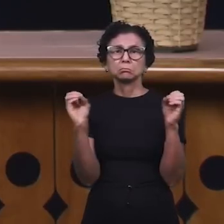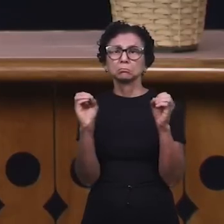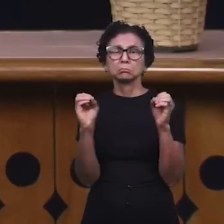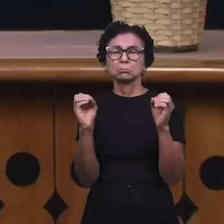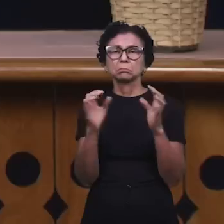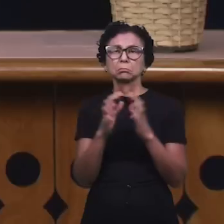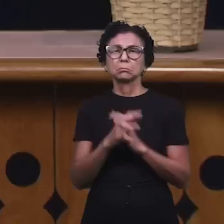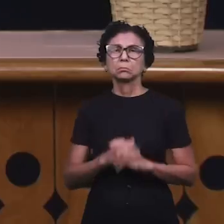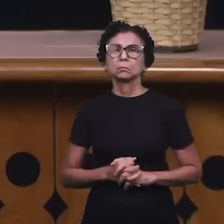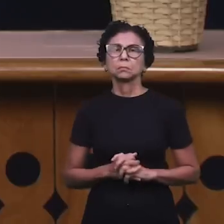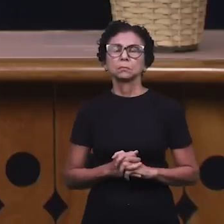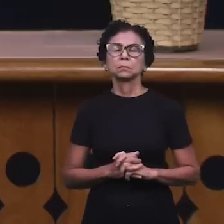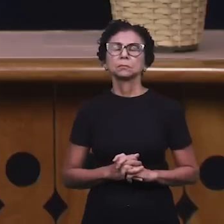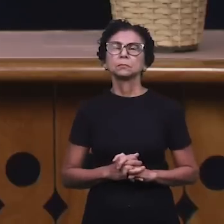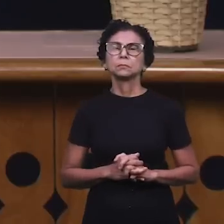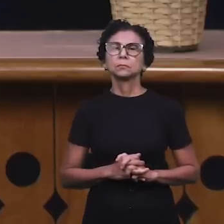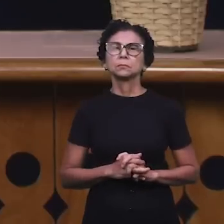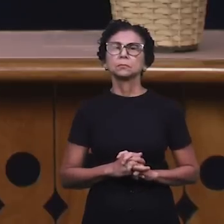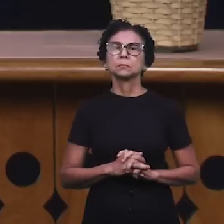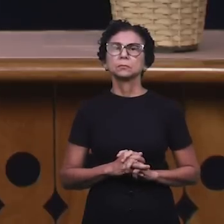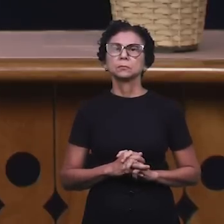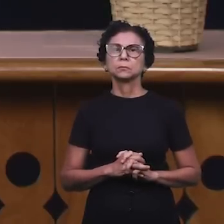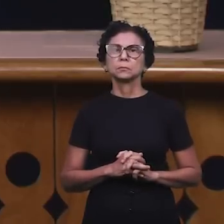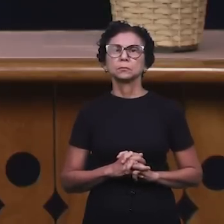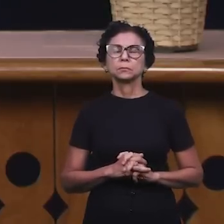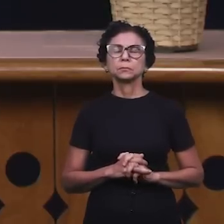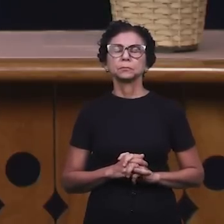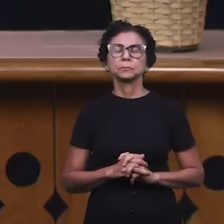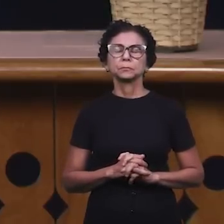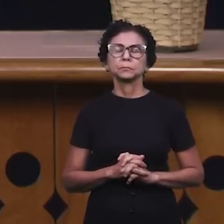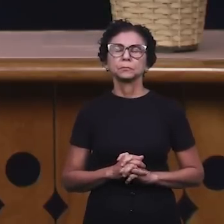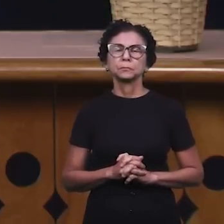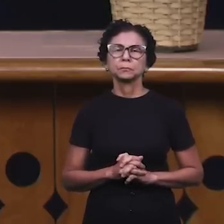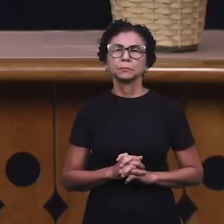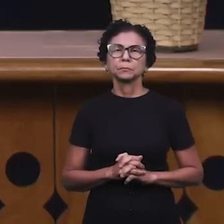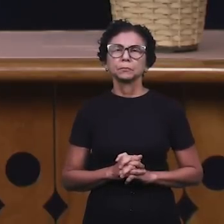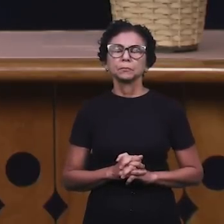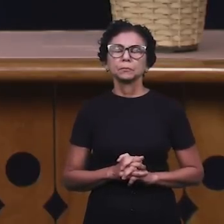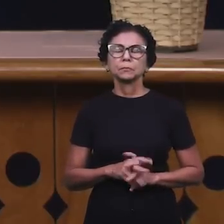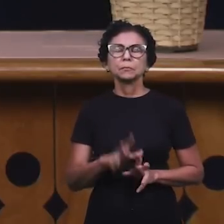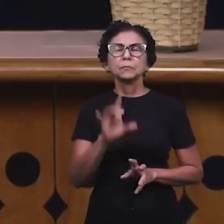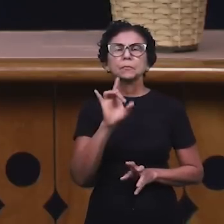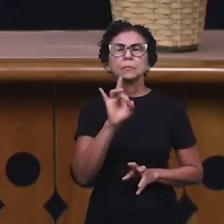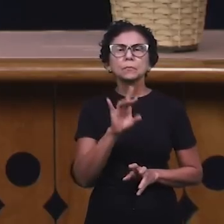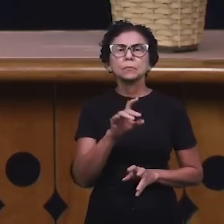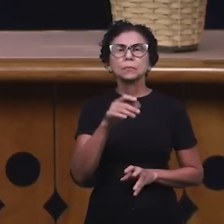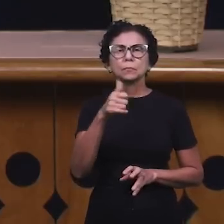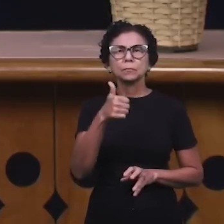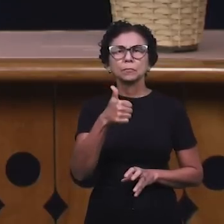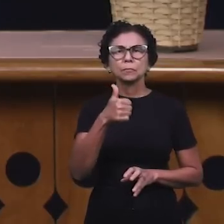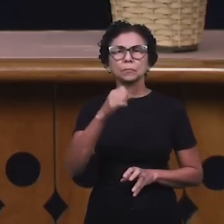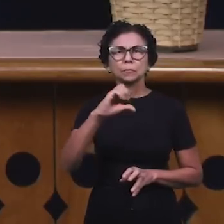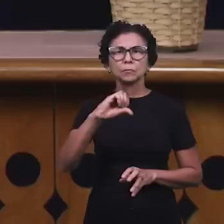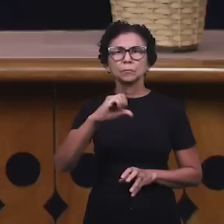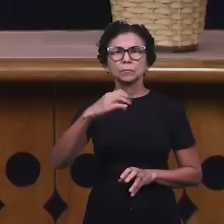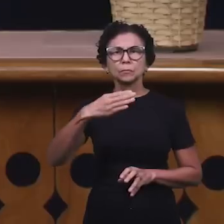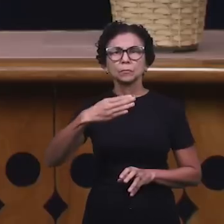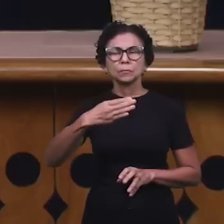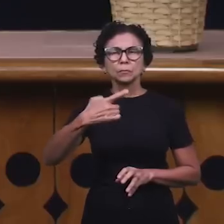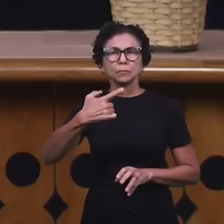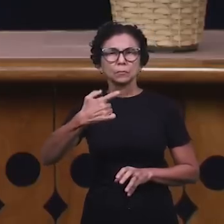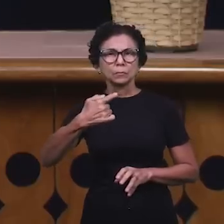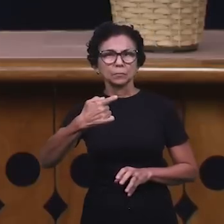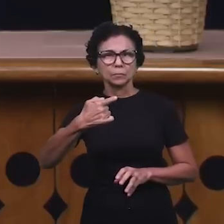fazendo uma grande simplificação, tem muito detalhe nesse meio. Somente em 1947, por